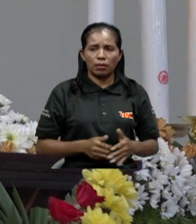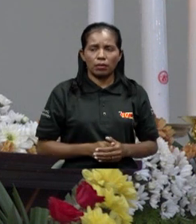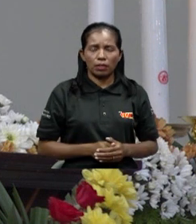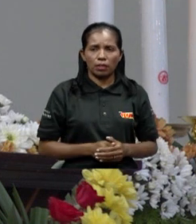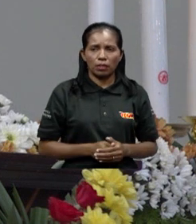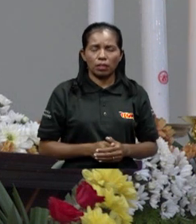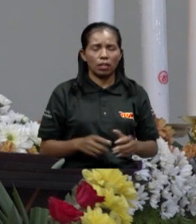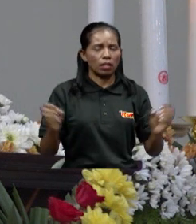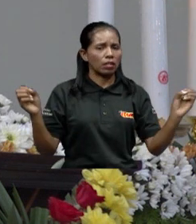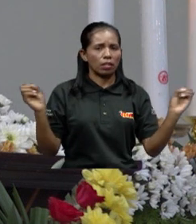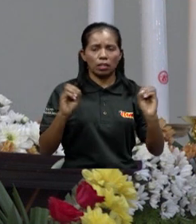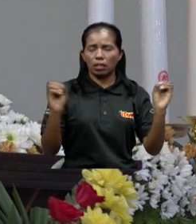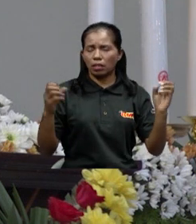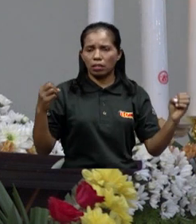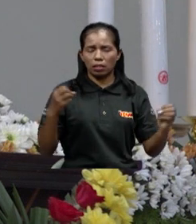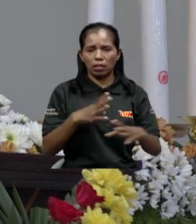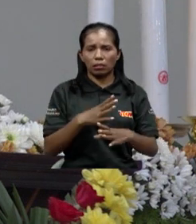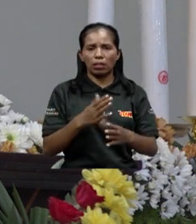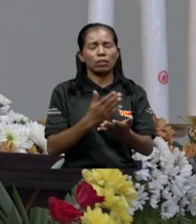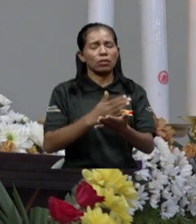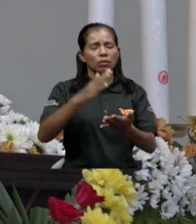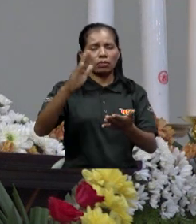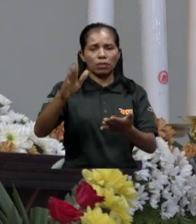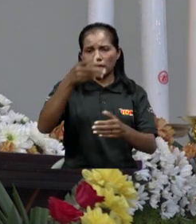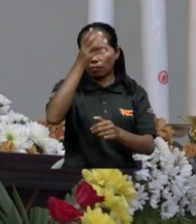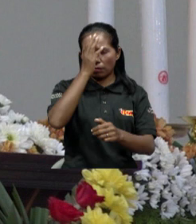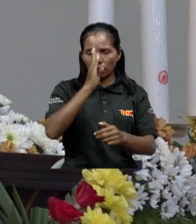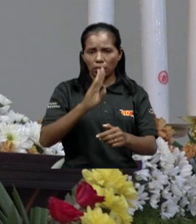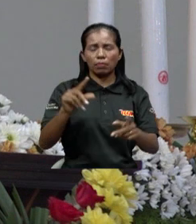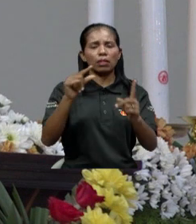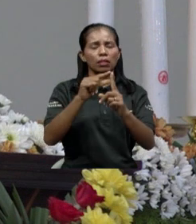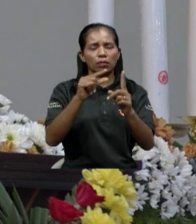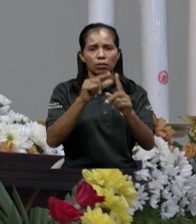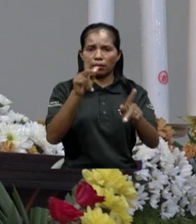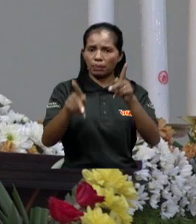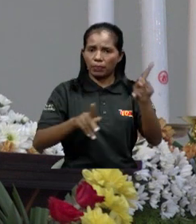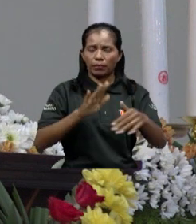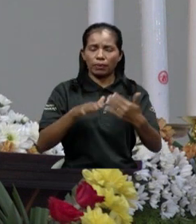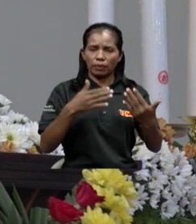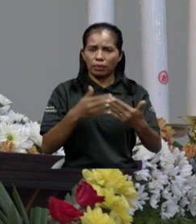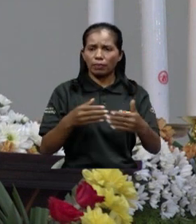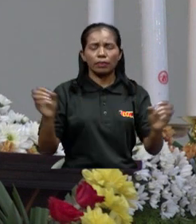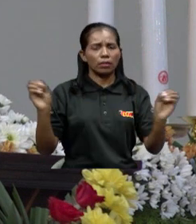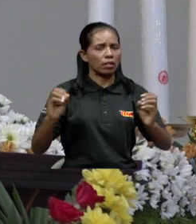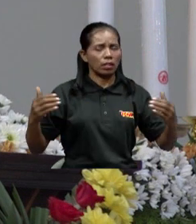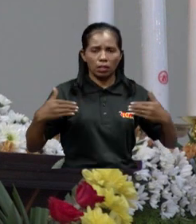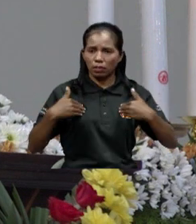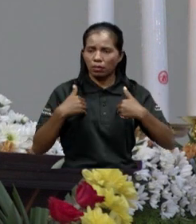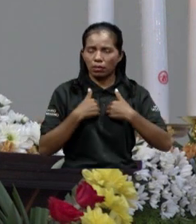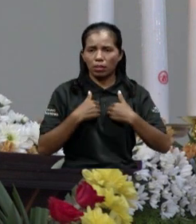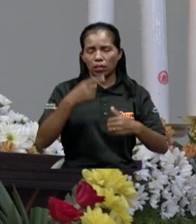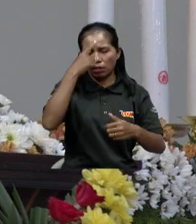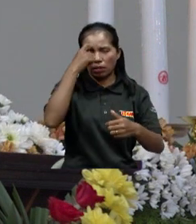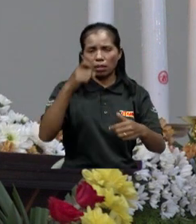nunca rende a tua claquen maroma de Nielifuan. Nielacole